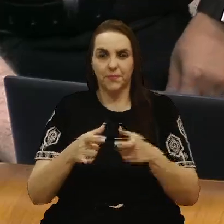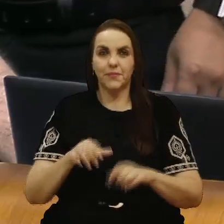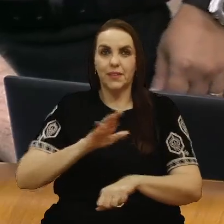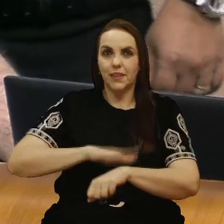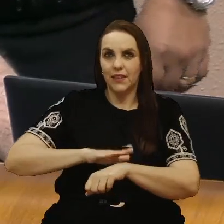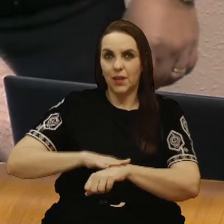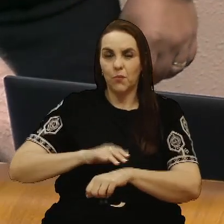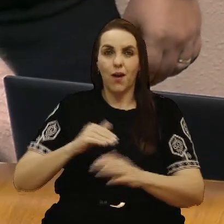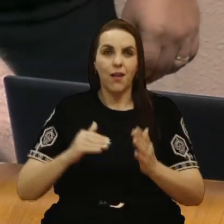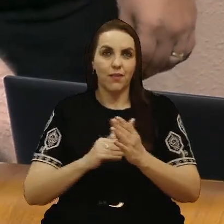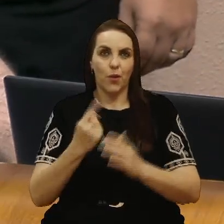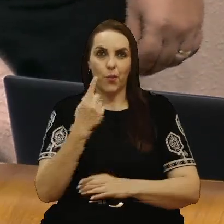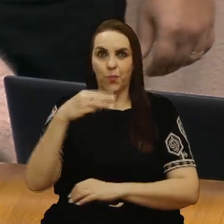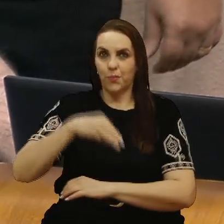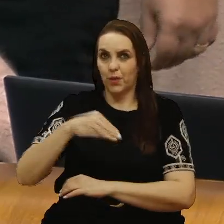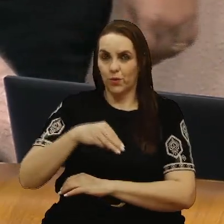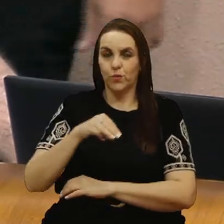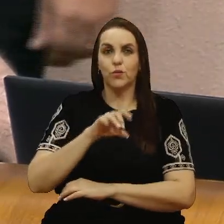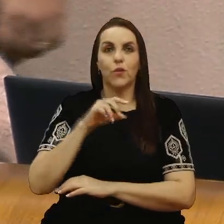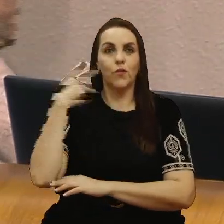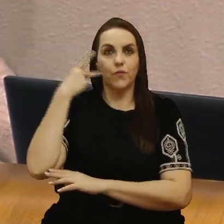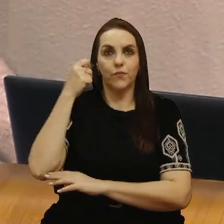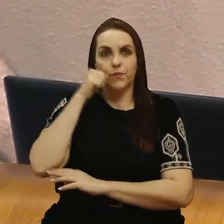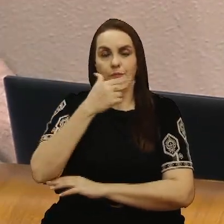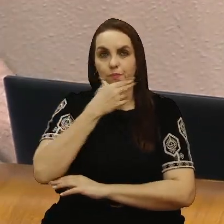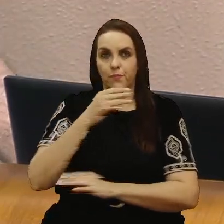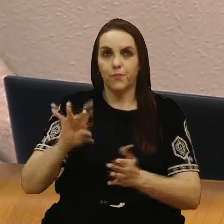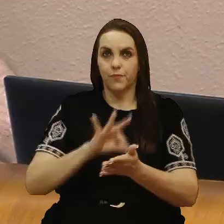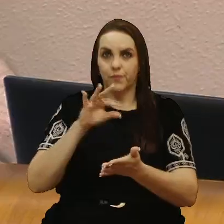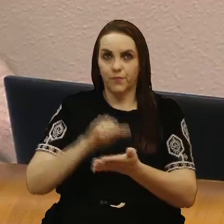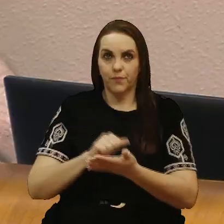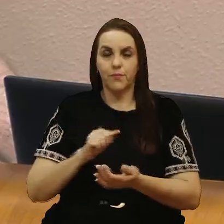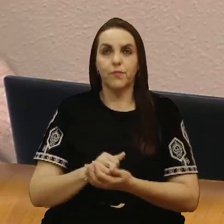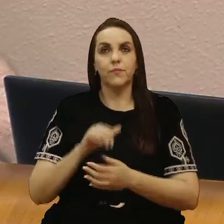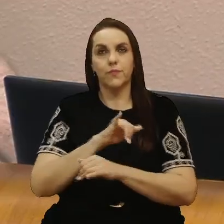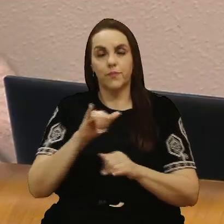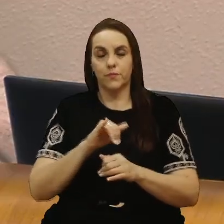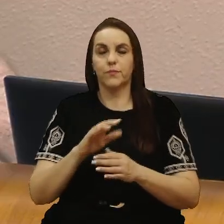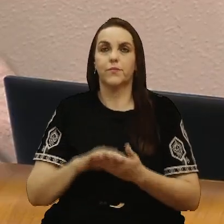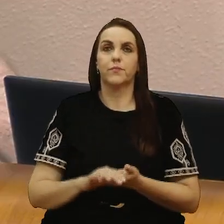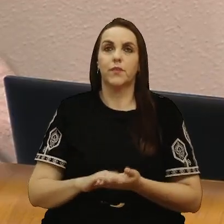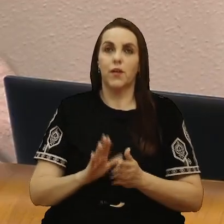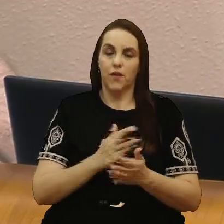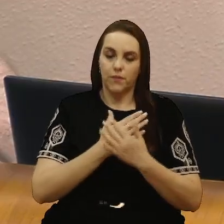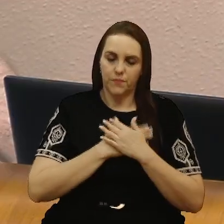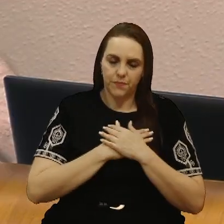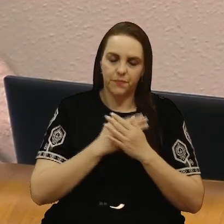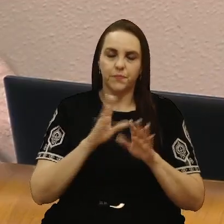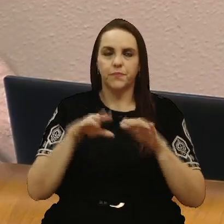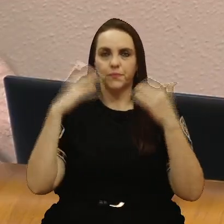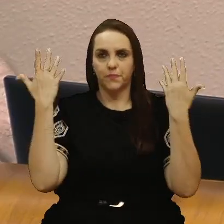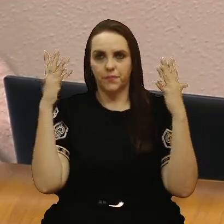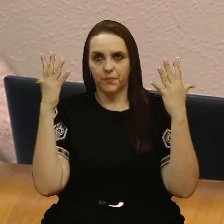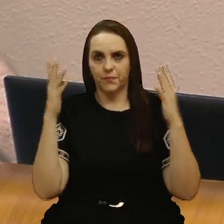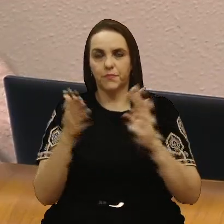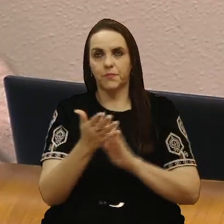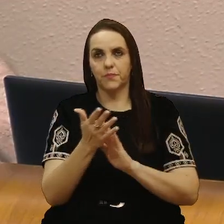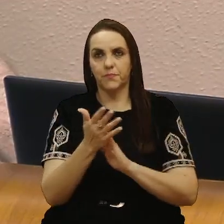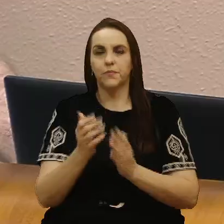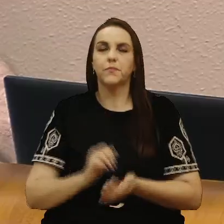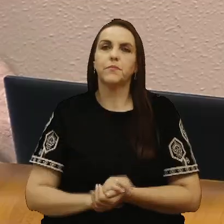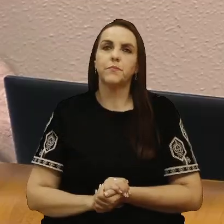tempo de até 1 minuto por vereadora ou vereador inscrito, para apresentação de votos de pesar, de louvor ou de